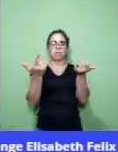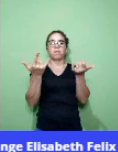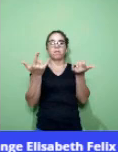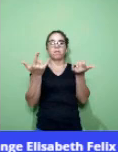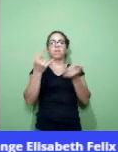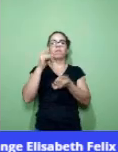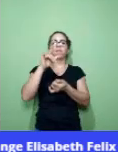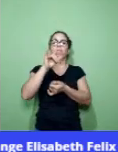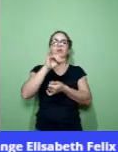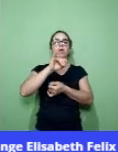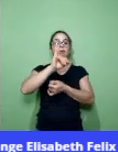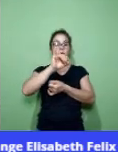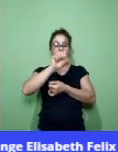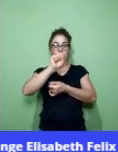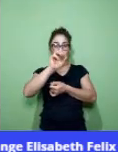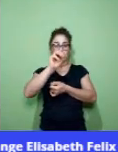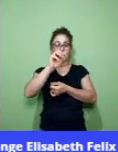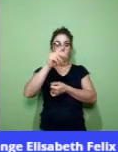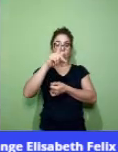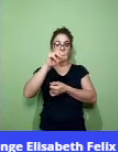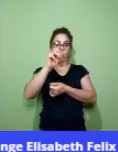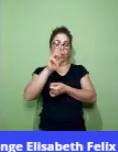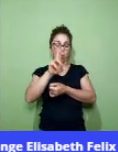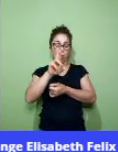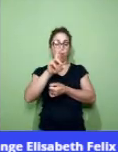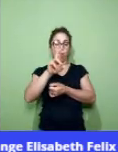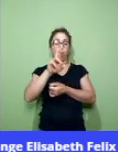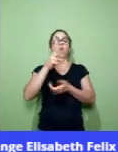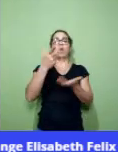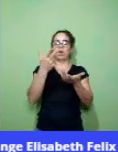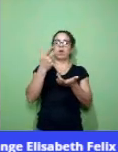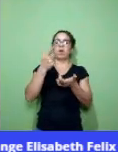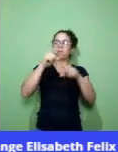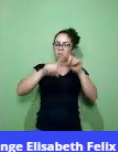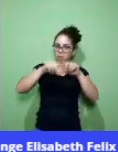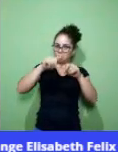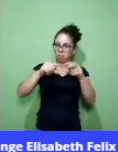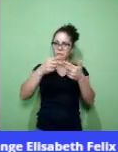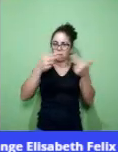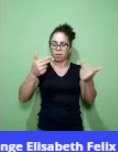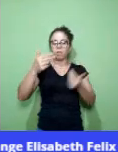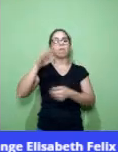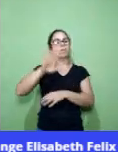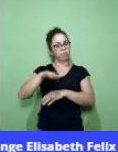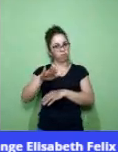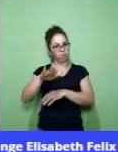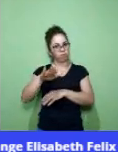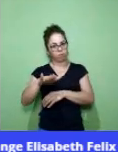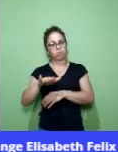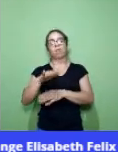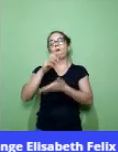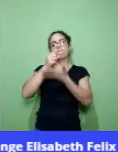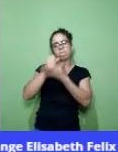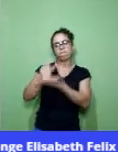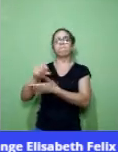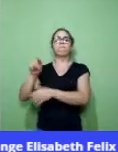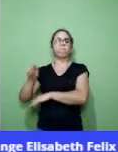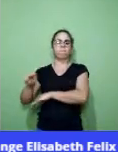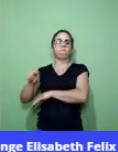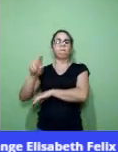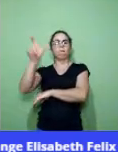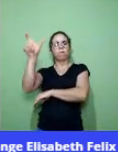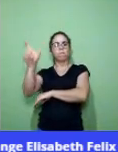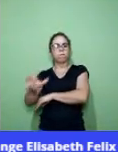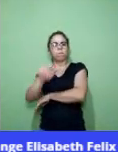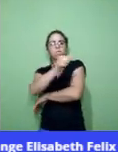material reciclável, que é um barbante, isso aqui é um isopor. Então, são materiais baratos que a gente pode estar